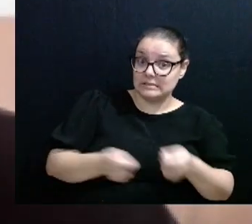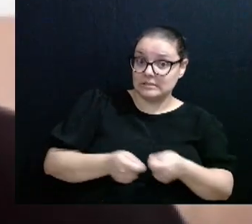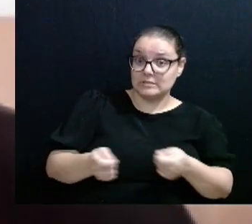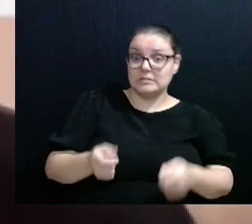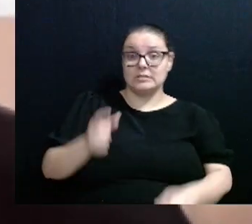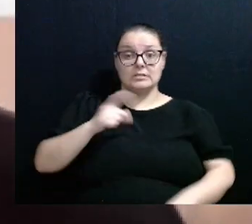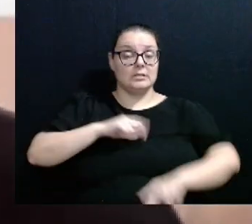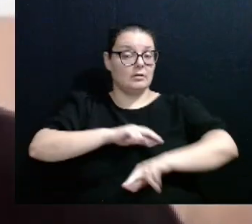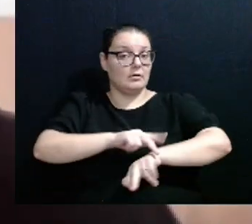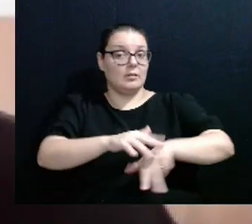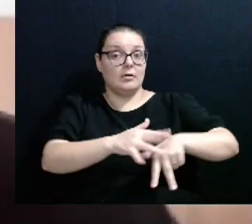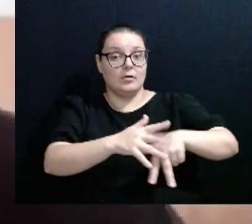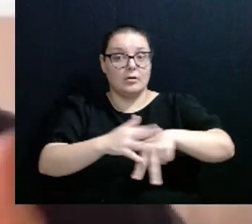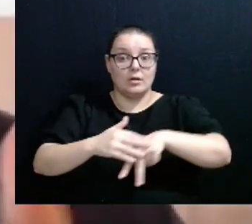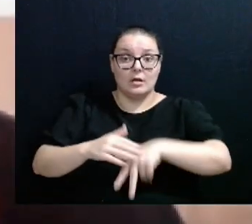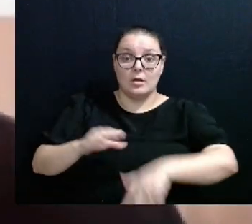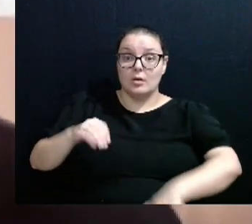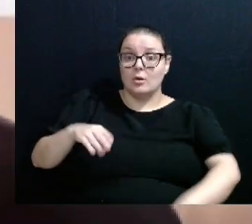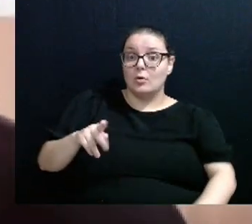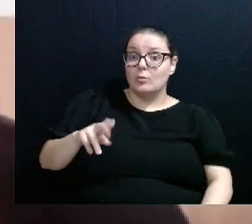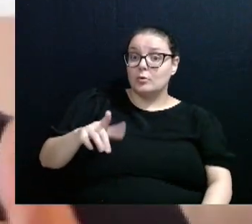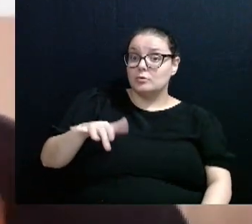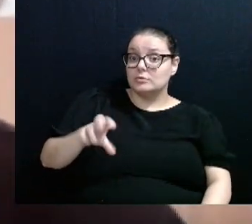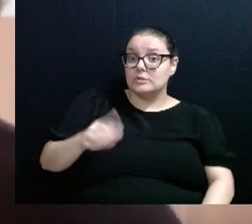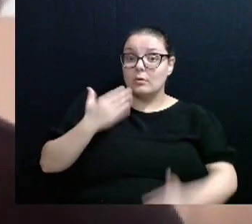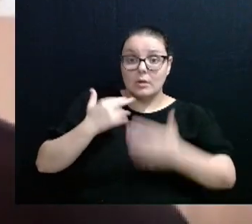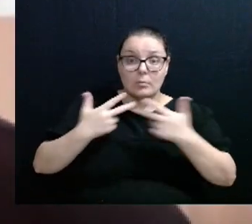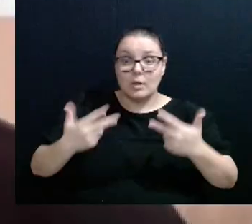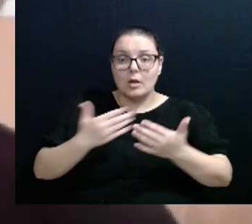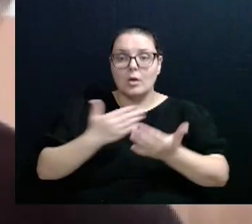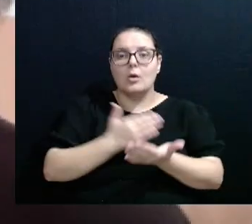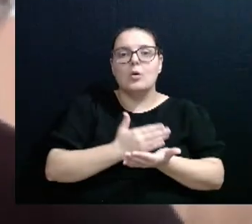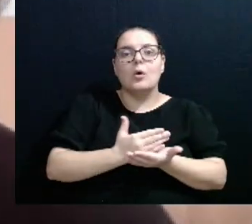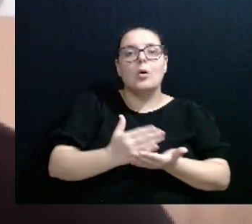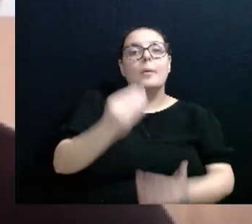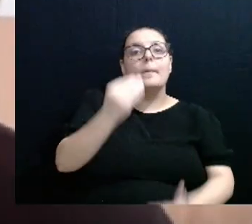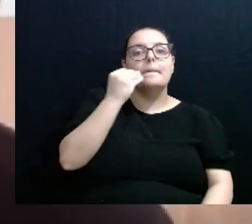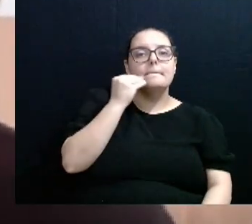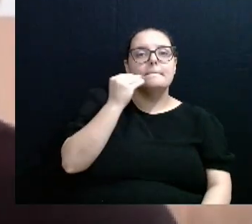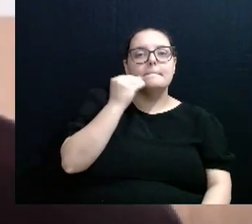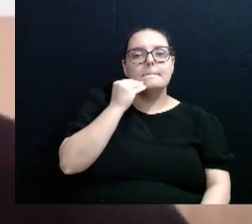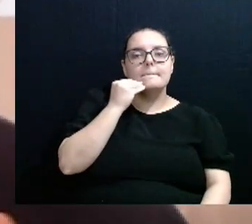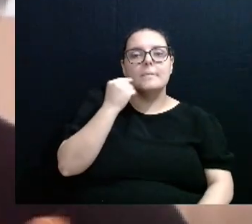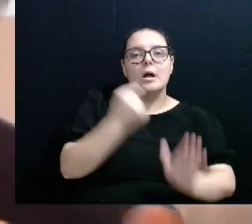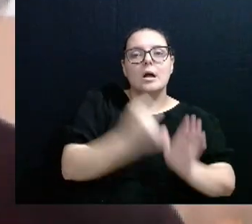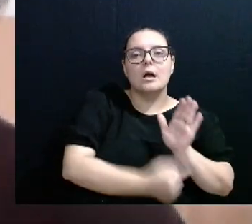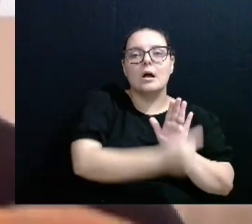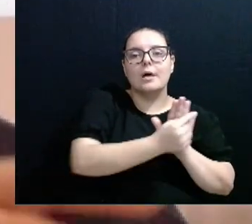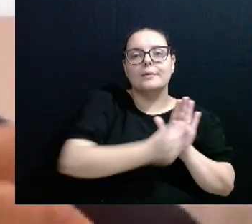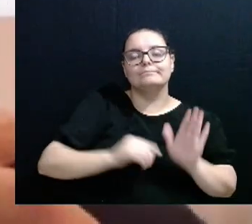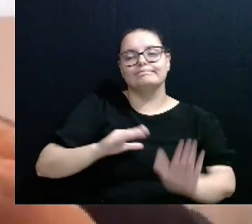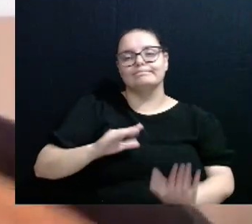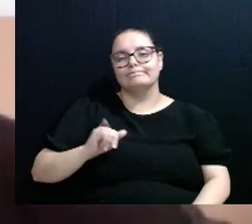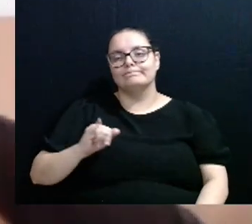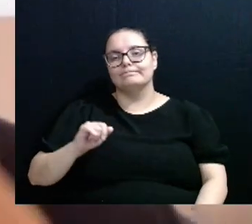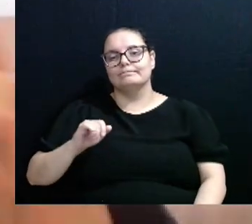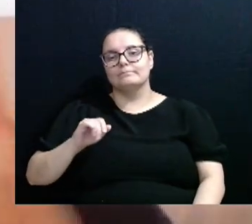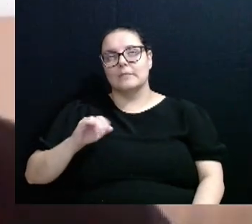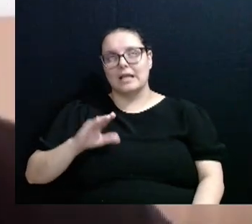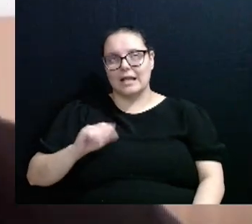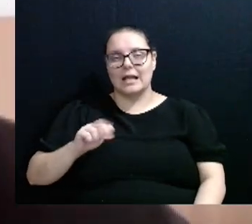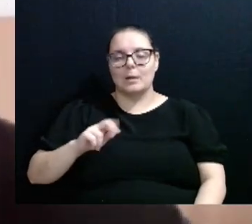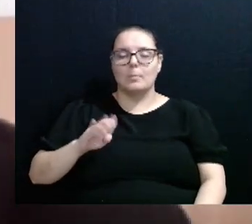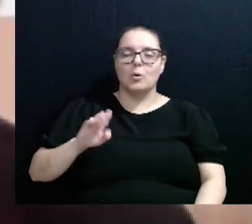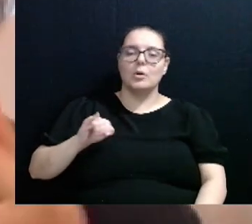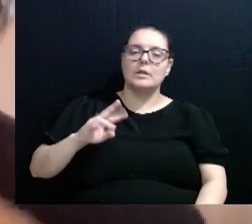com compulsão alimentar que começaram tentando tirar o carboidrato. E aí ficaram